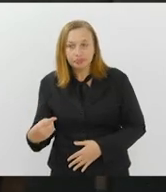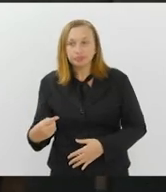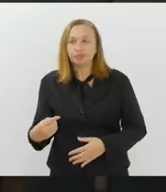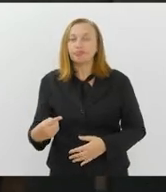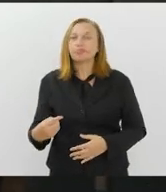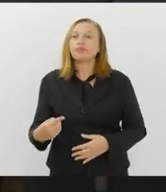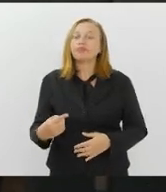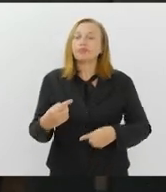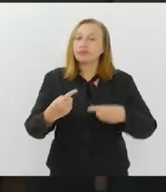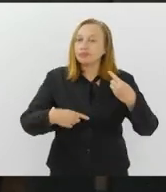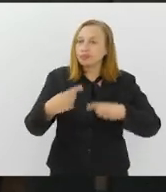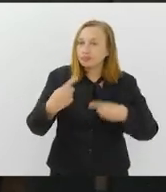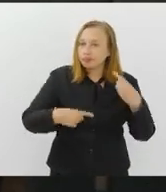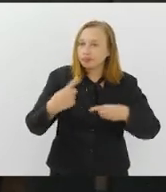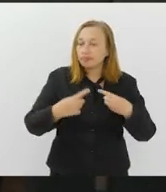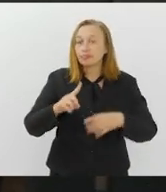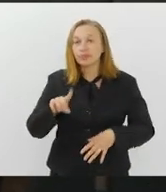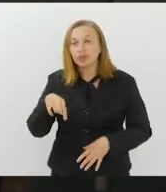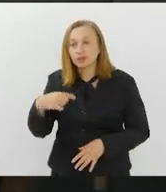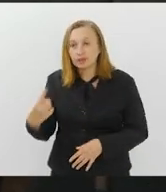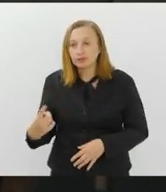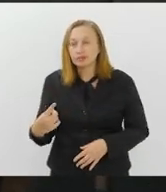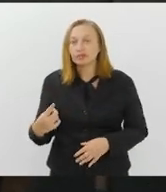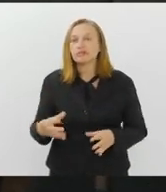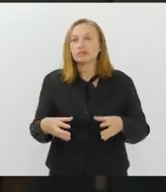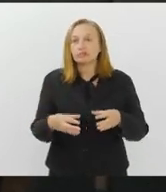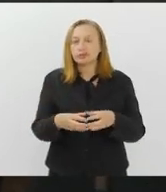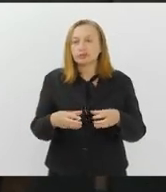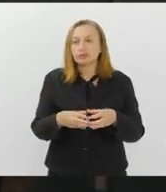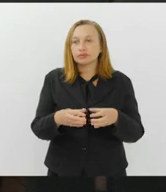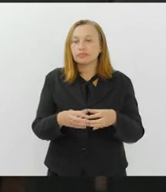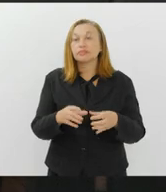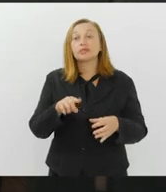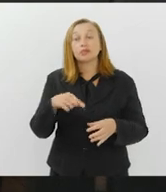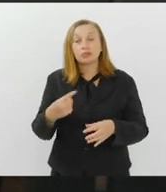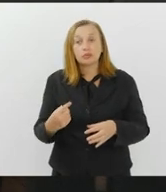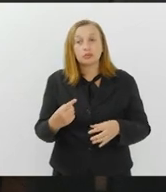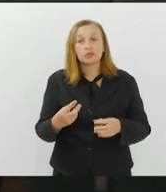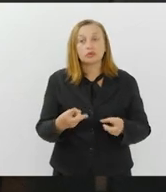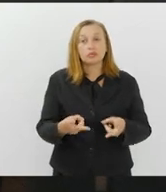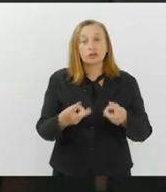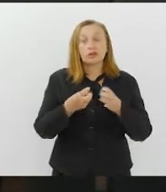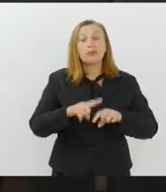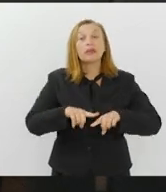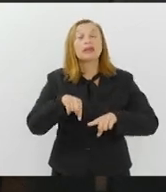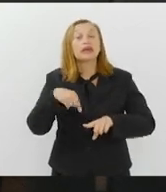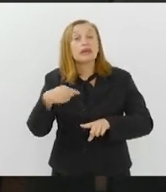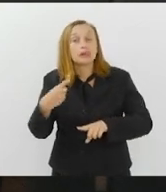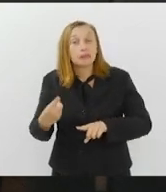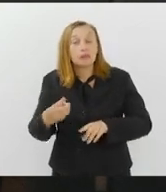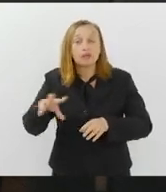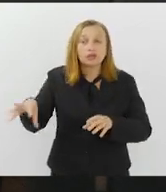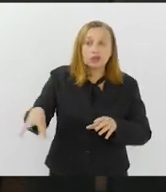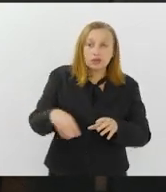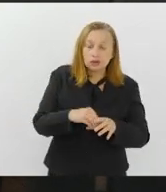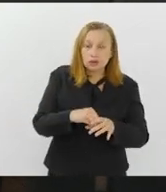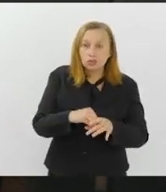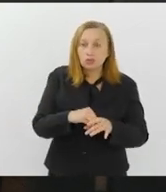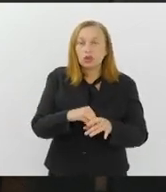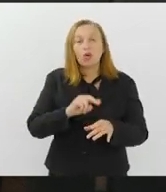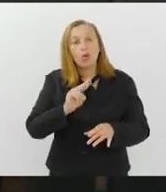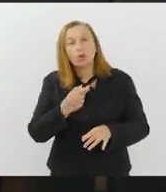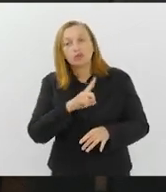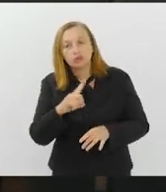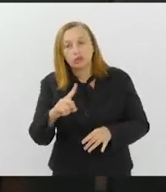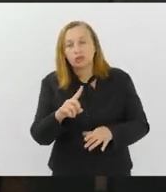para o debate, leva-se para depois, para a colegiada, para que a gente possa apreciar e, só assim, você incorporar ou não